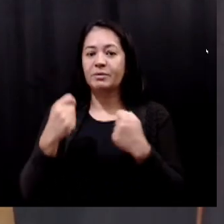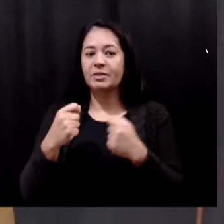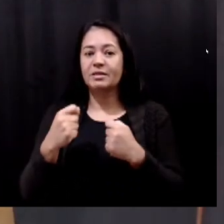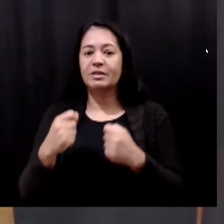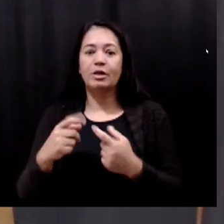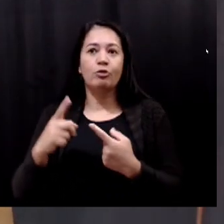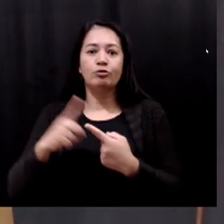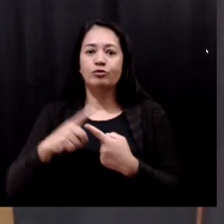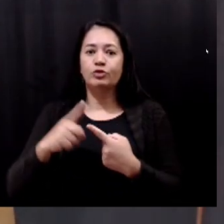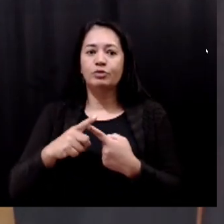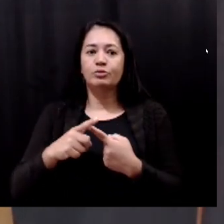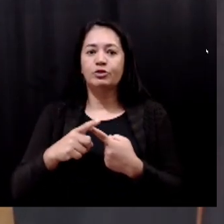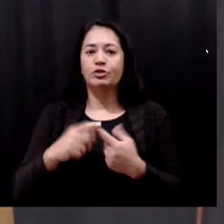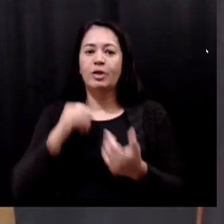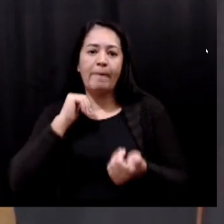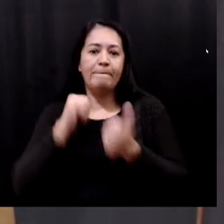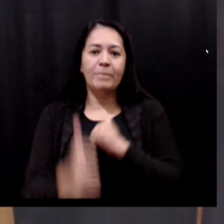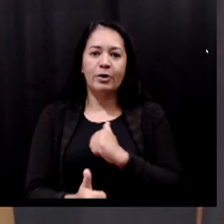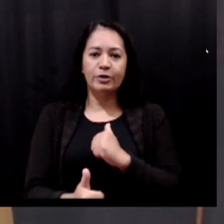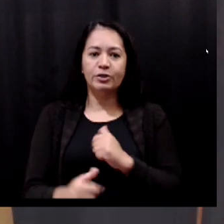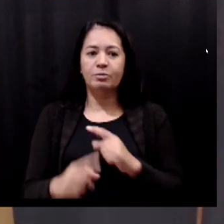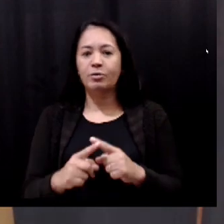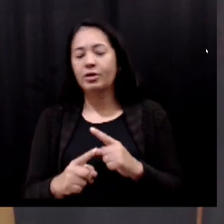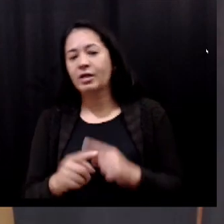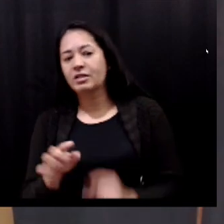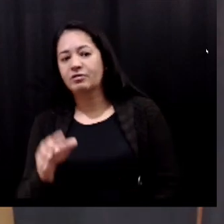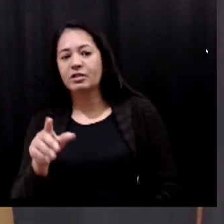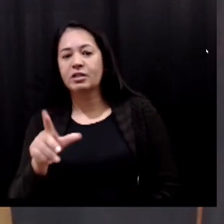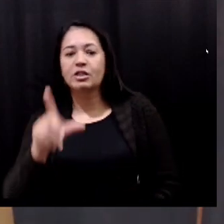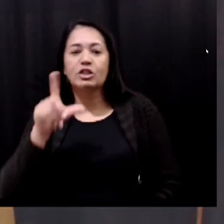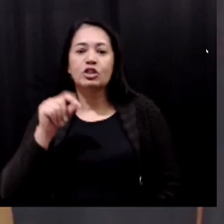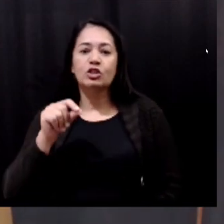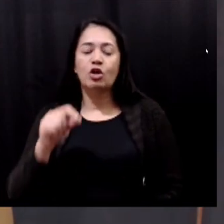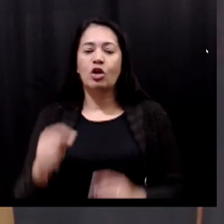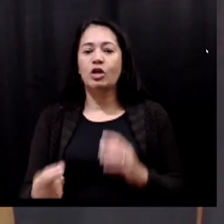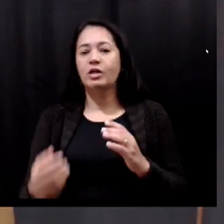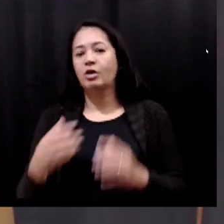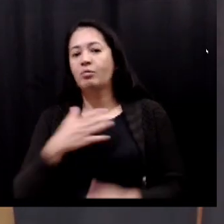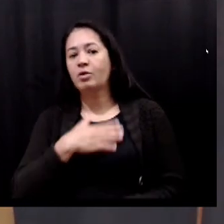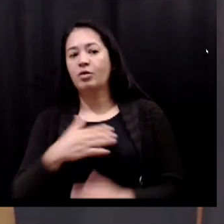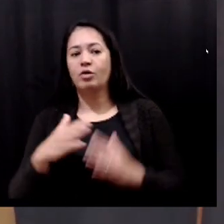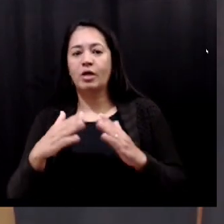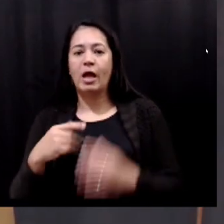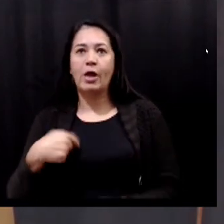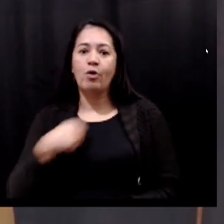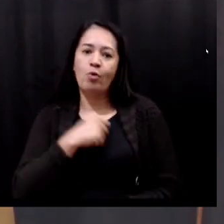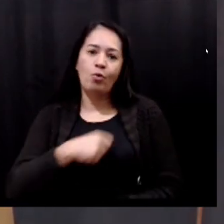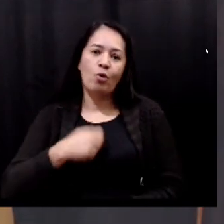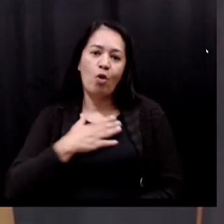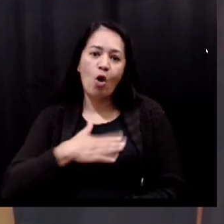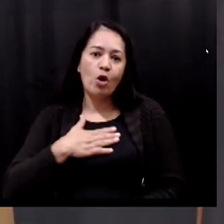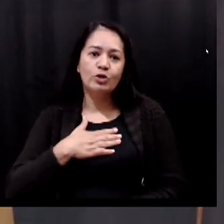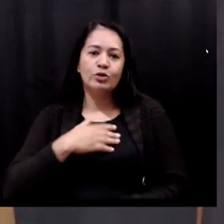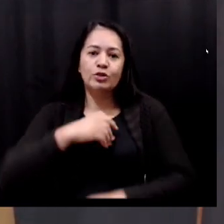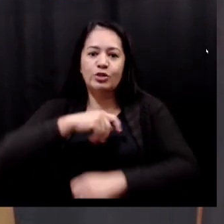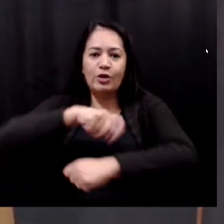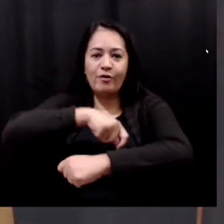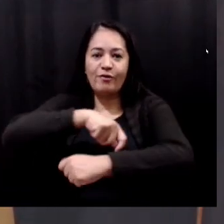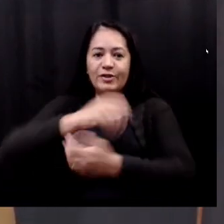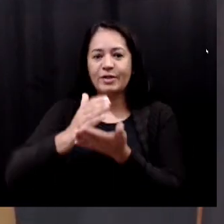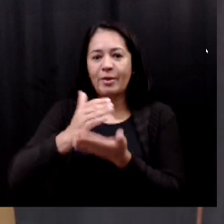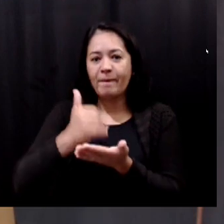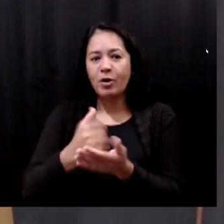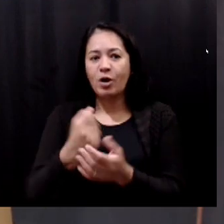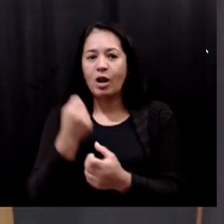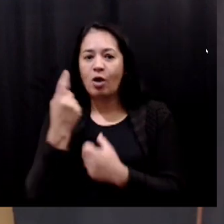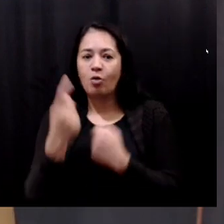não consegue sair de casa, então a gente pode escolher um hobby em casa. Sei lá, gosto de fazer bolo. Então, a gente tirar alguns momentos da vida para